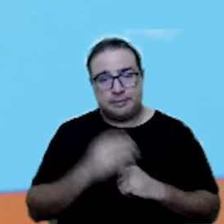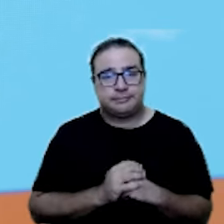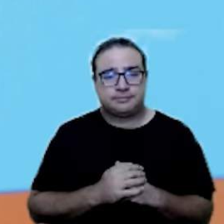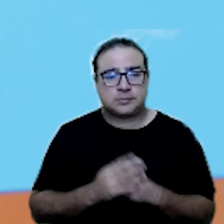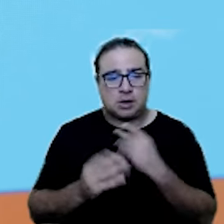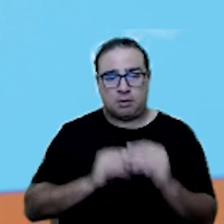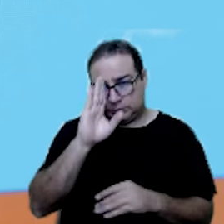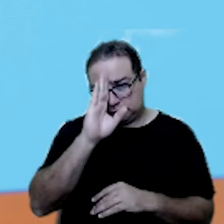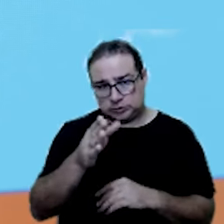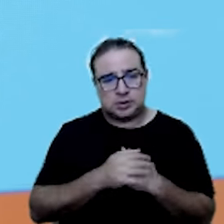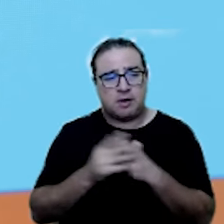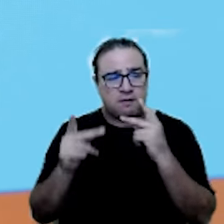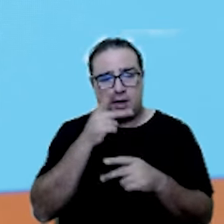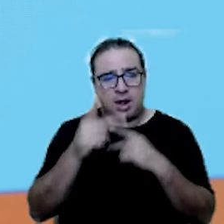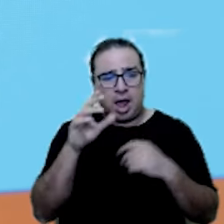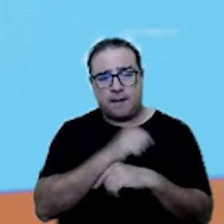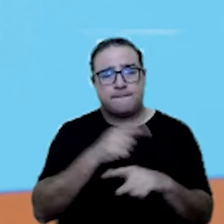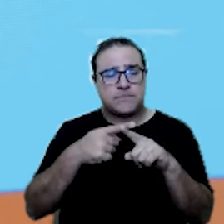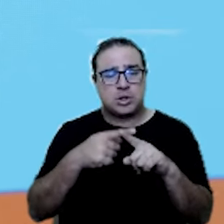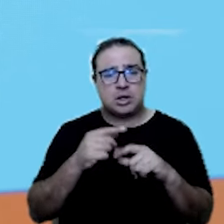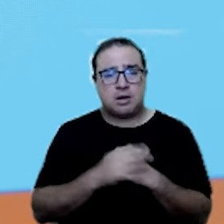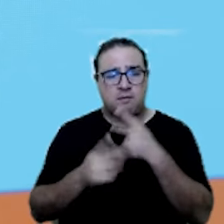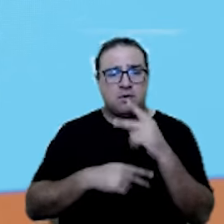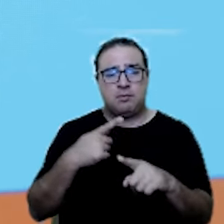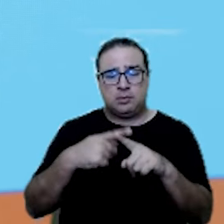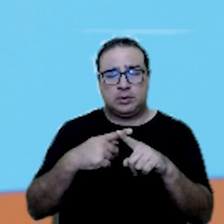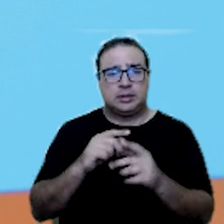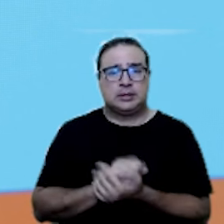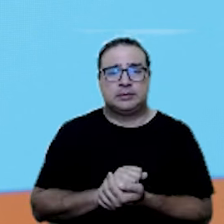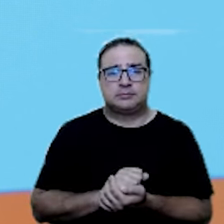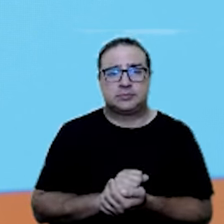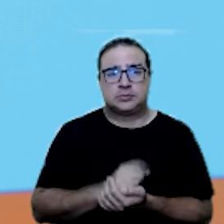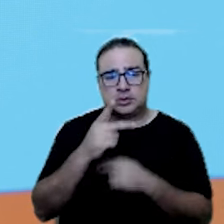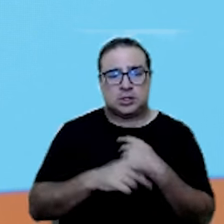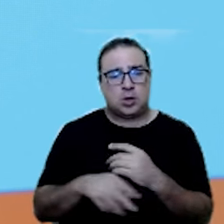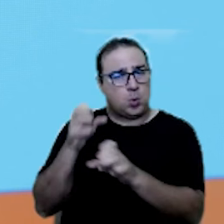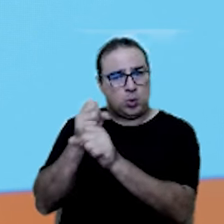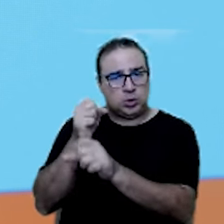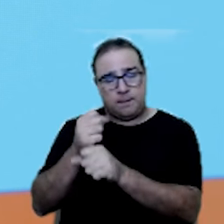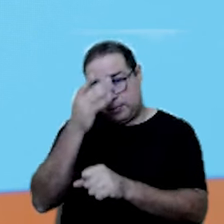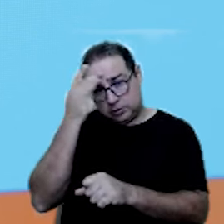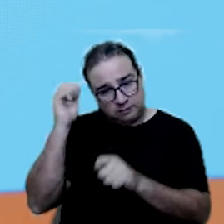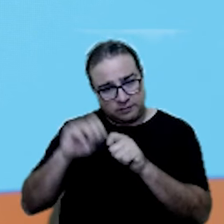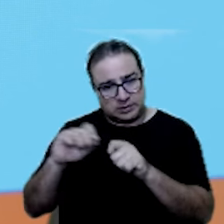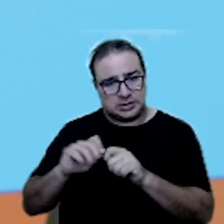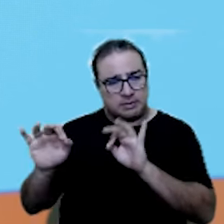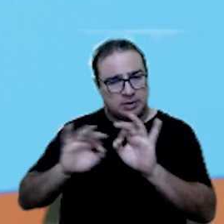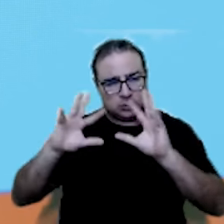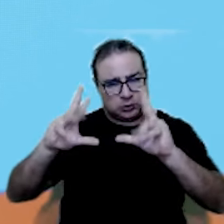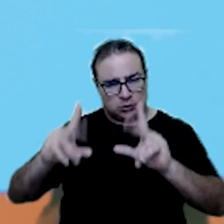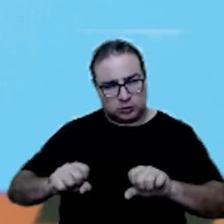vou ser mais direto bem mais liso Por quê eu digo liso porque assim aqui é o contadora que vai nadar de